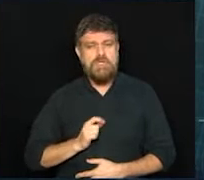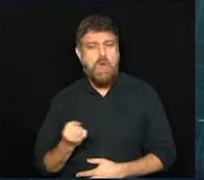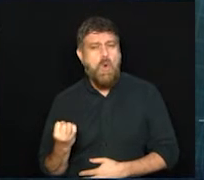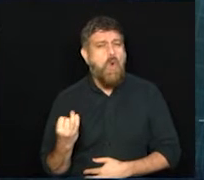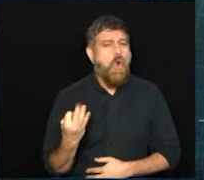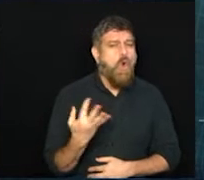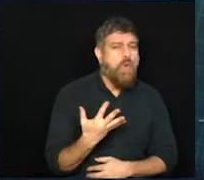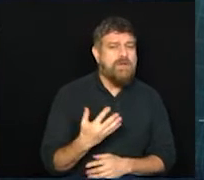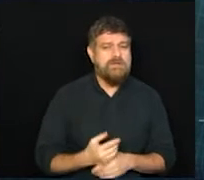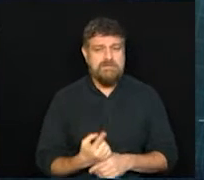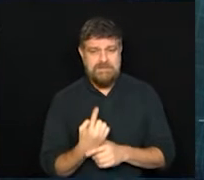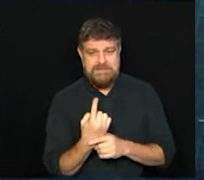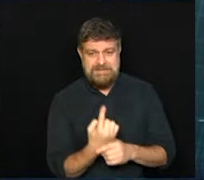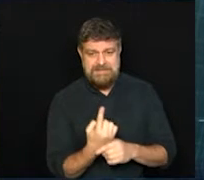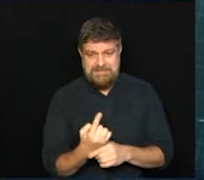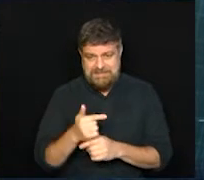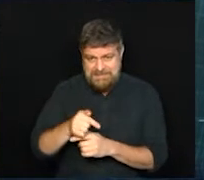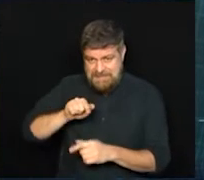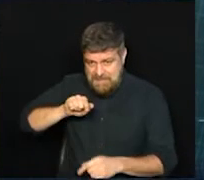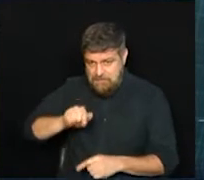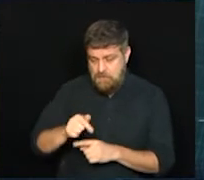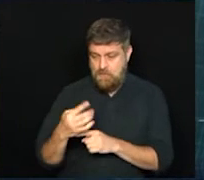aí